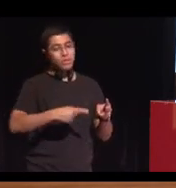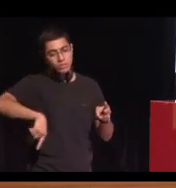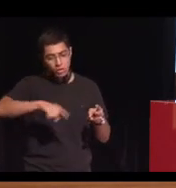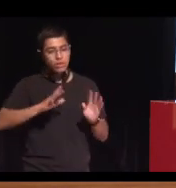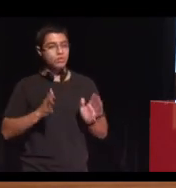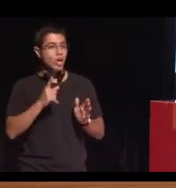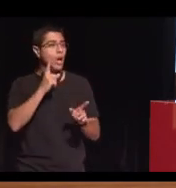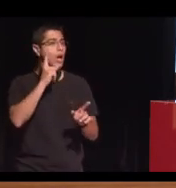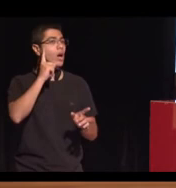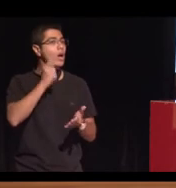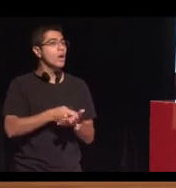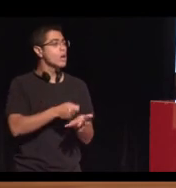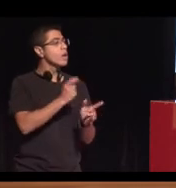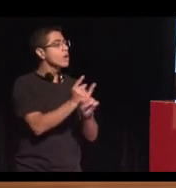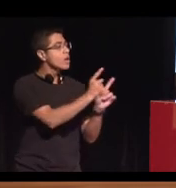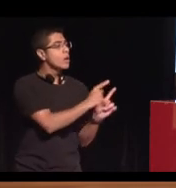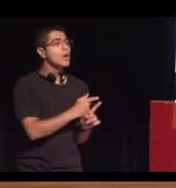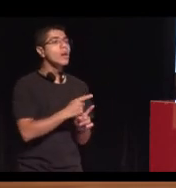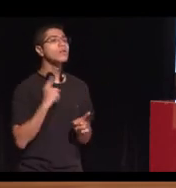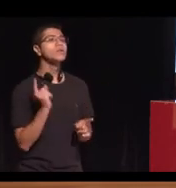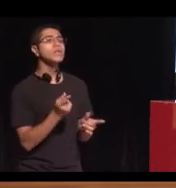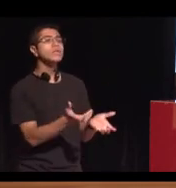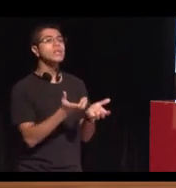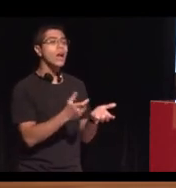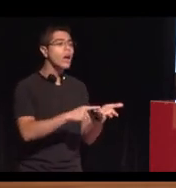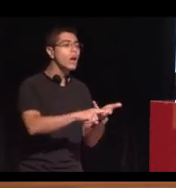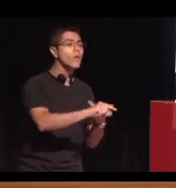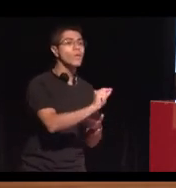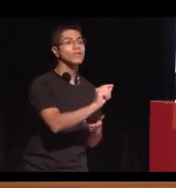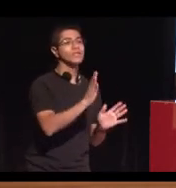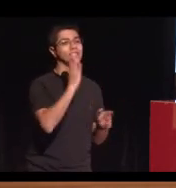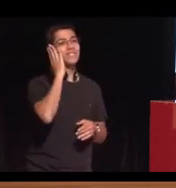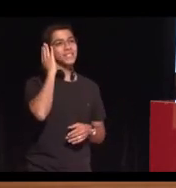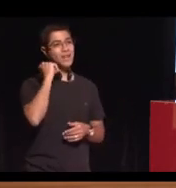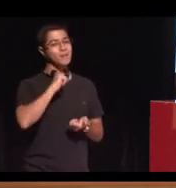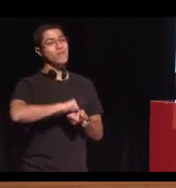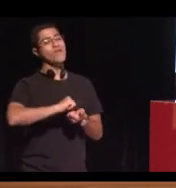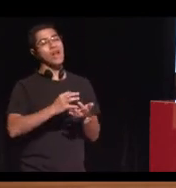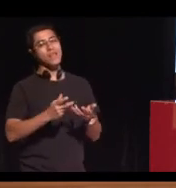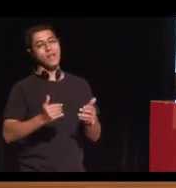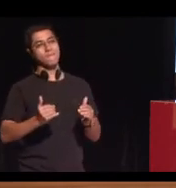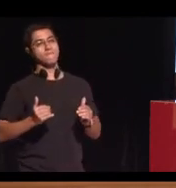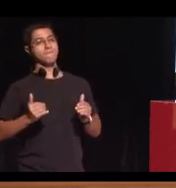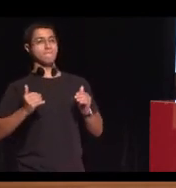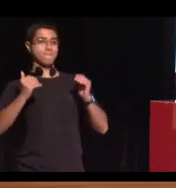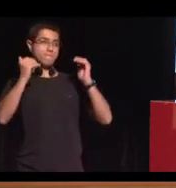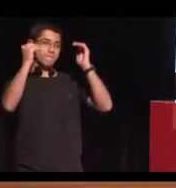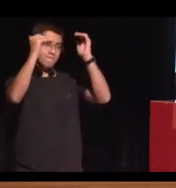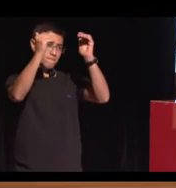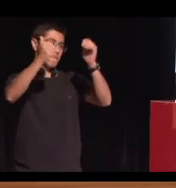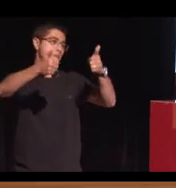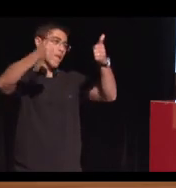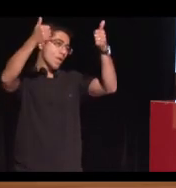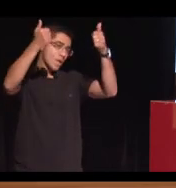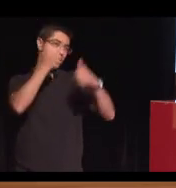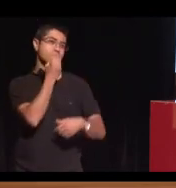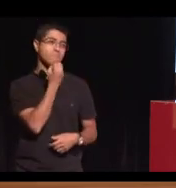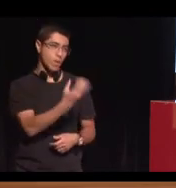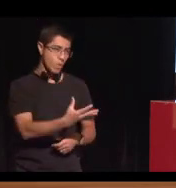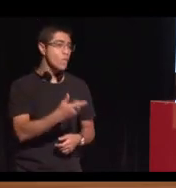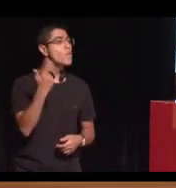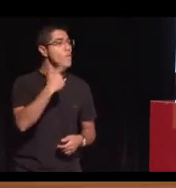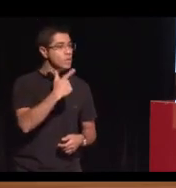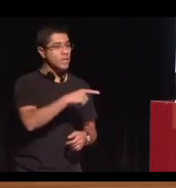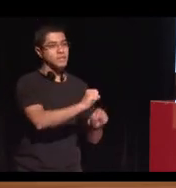Então, foi um nível de qualidade que a gente fez ter que ficar mais, bem mais